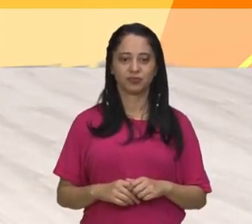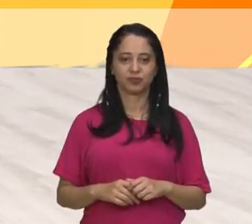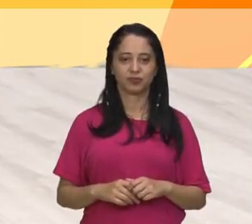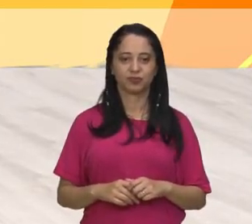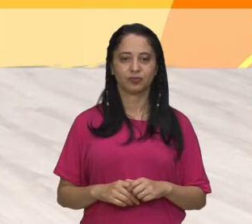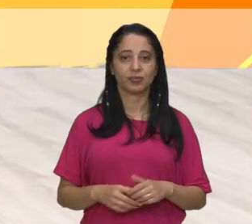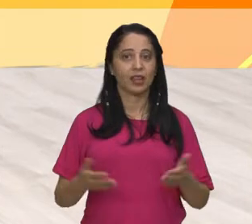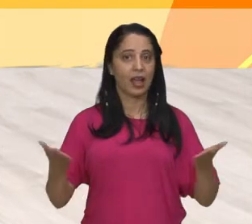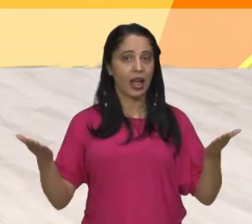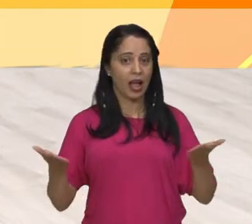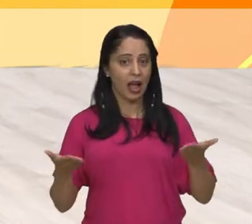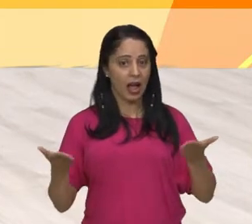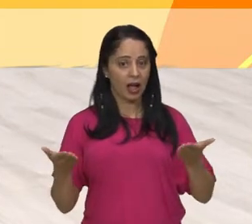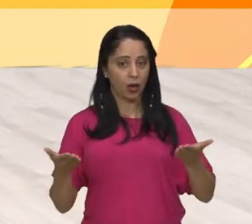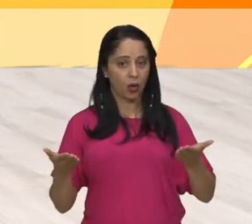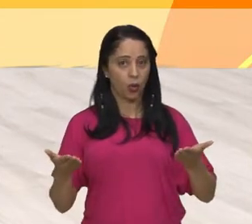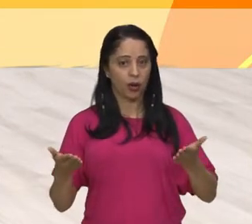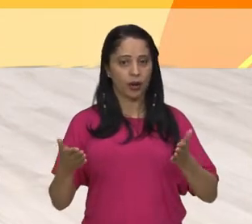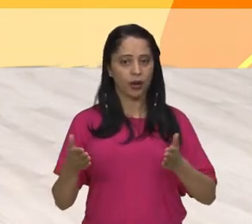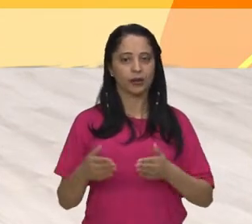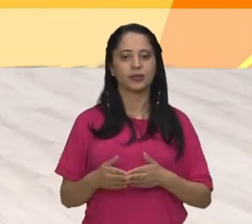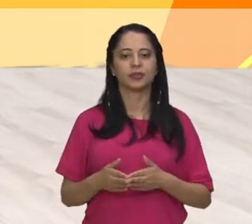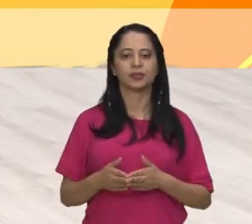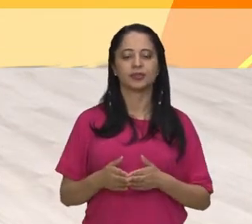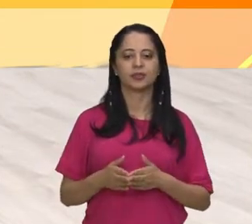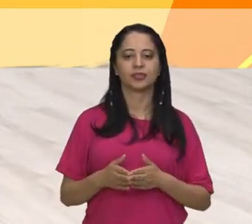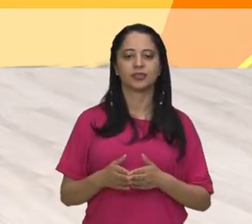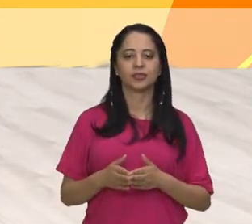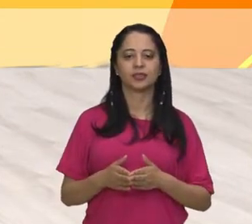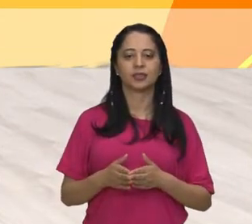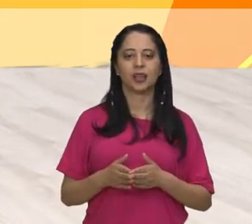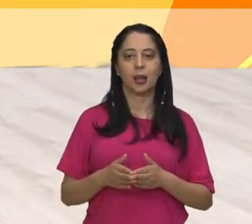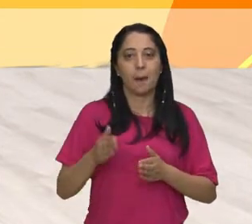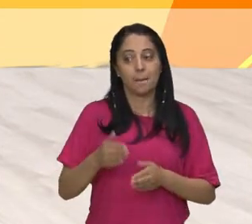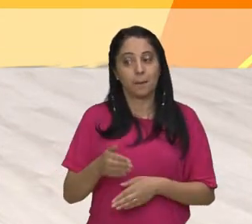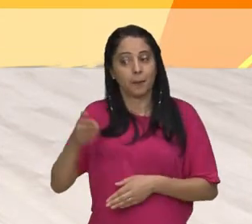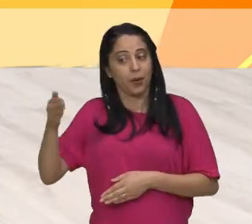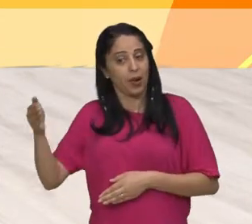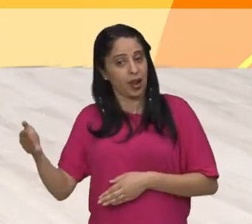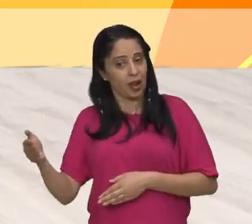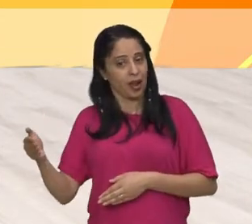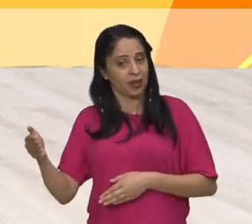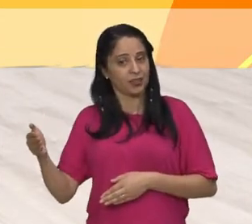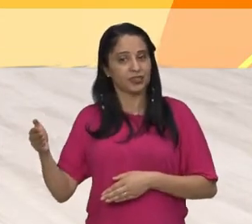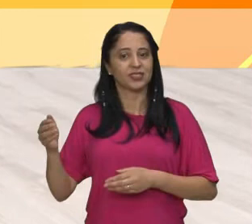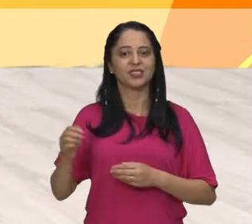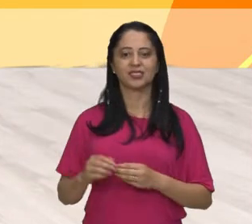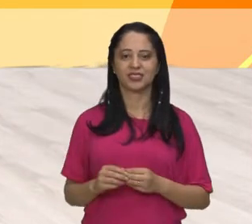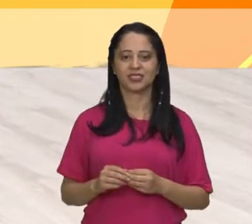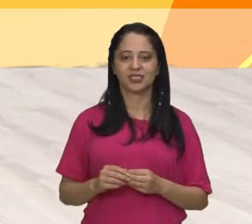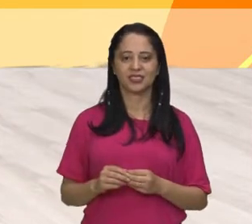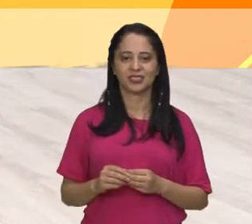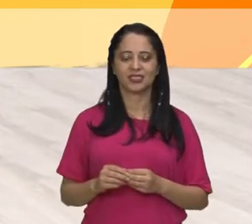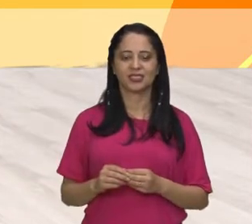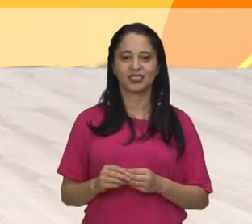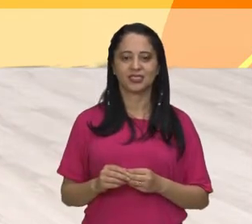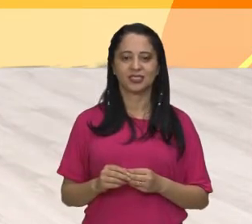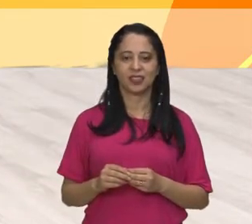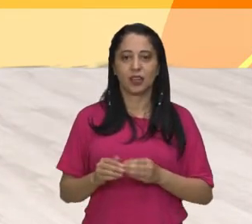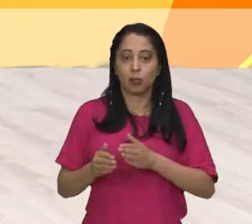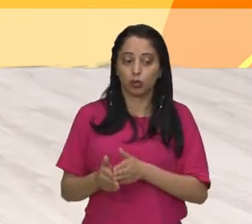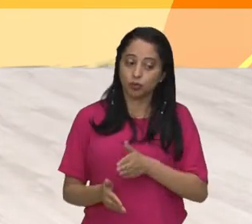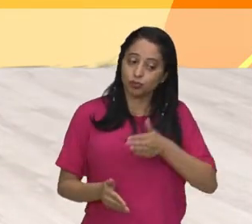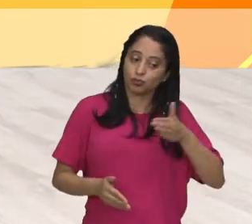aqui. Agora o passinho lateral, tá? Então a perninha esquerda de vocês vai para o lado. Ela mesma vai retornar no meio e eu vou trocar a